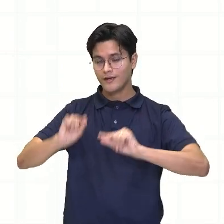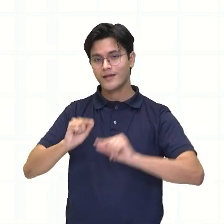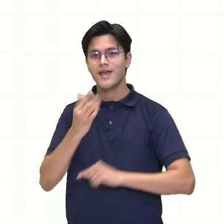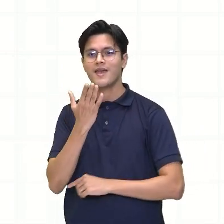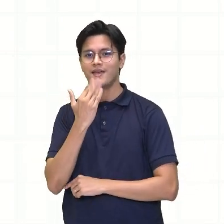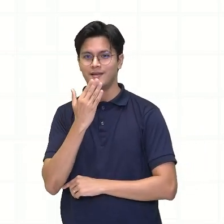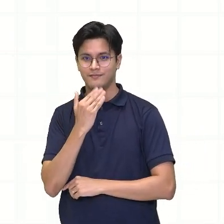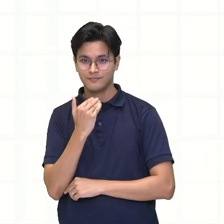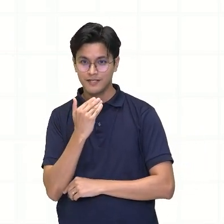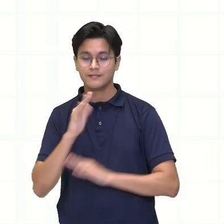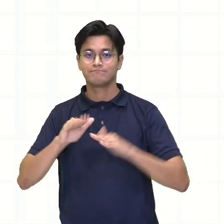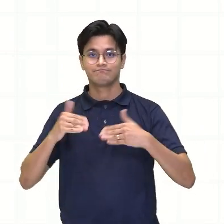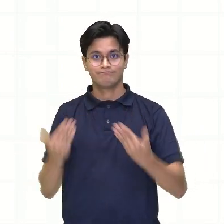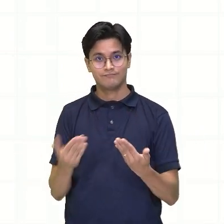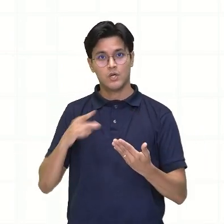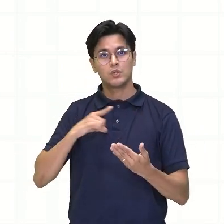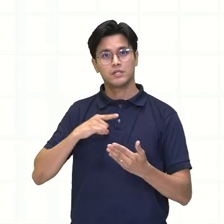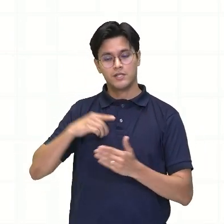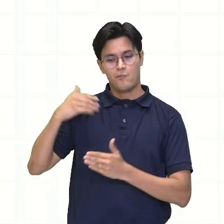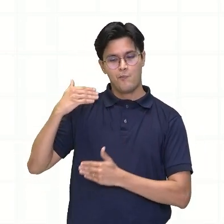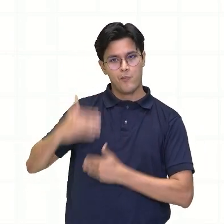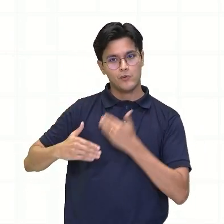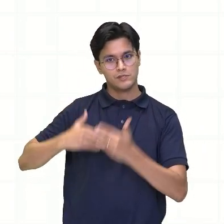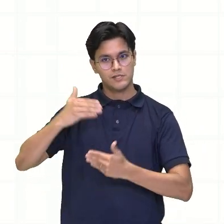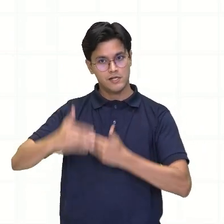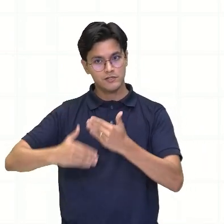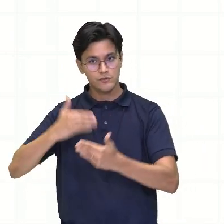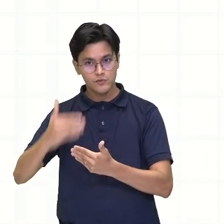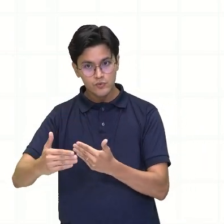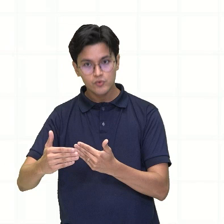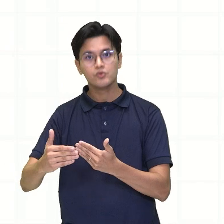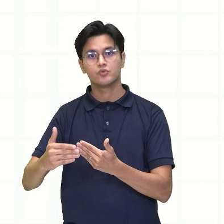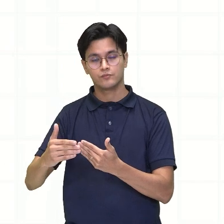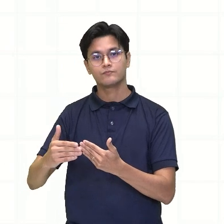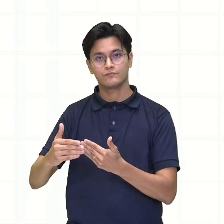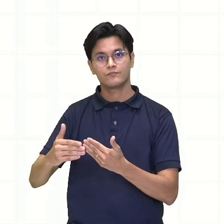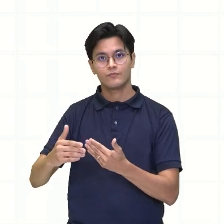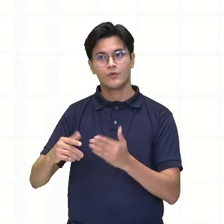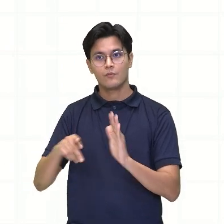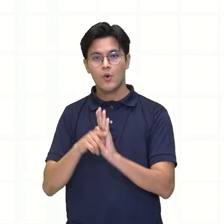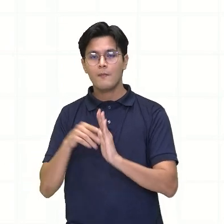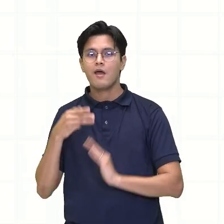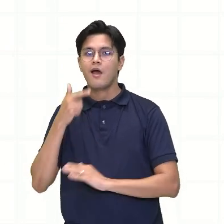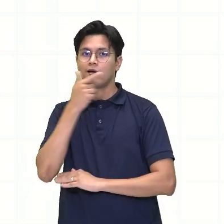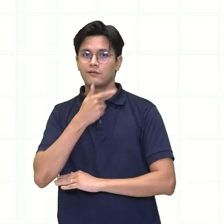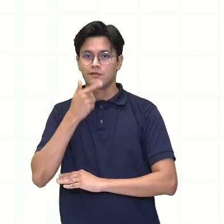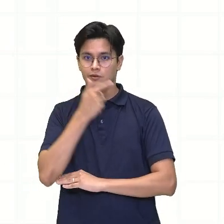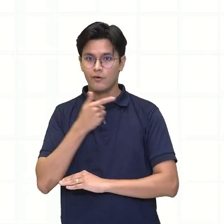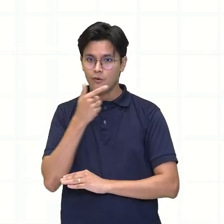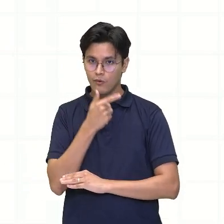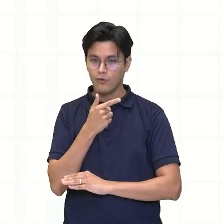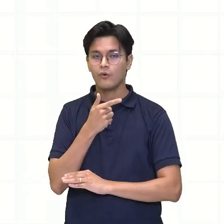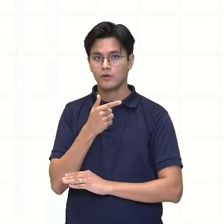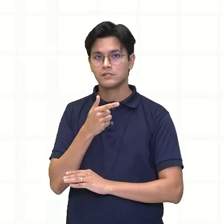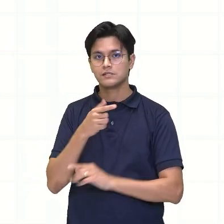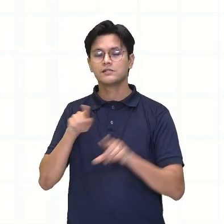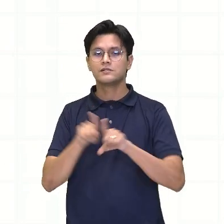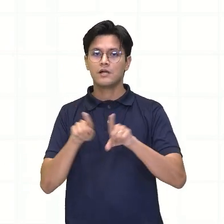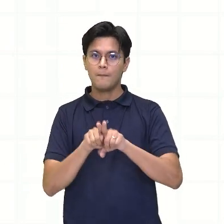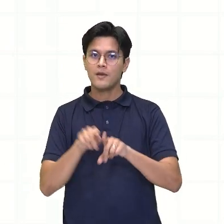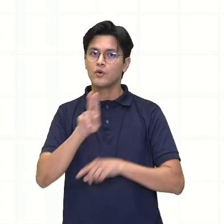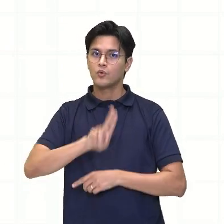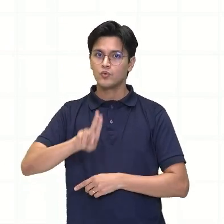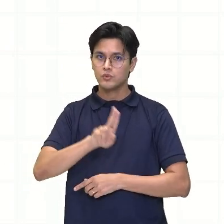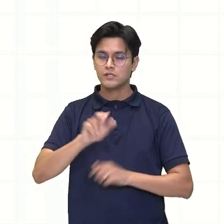uma reação que é gerada pela glicose e também pelo gás